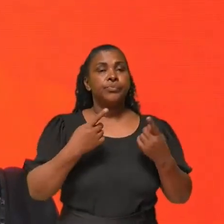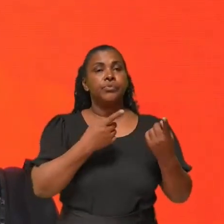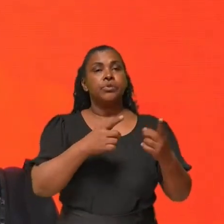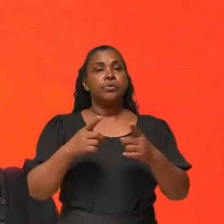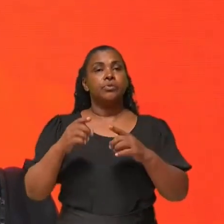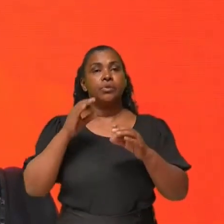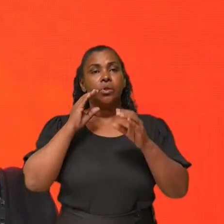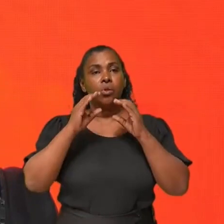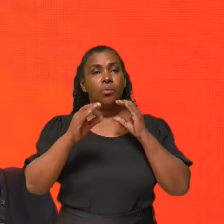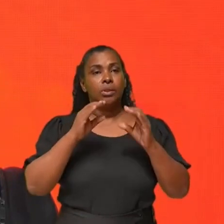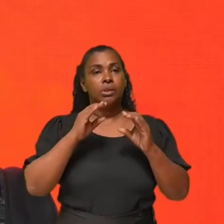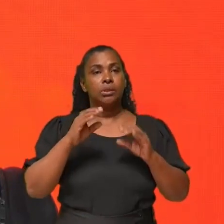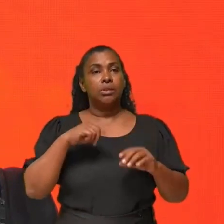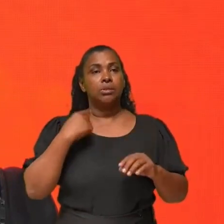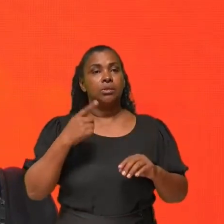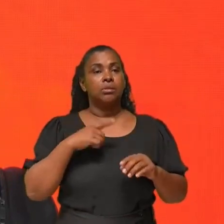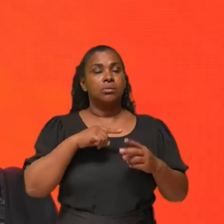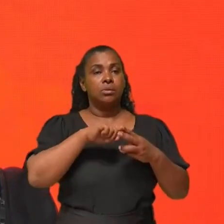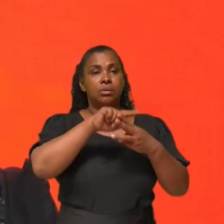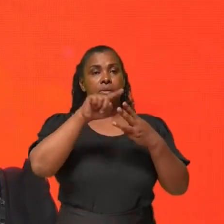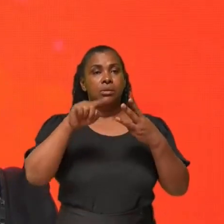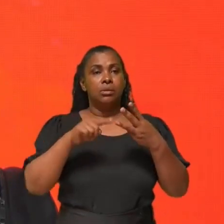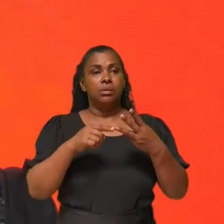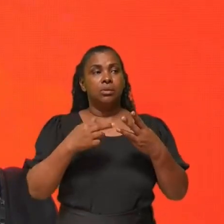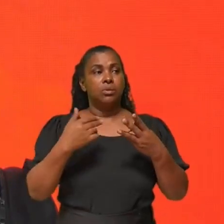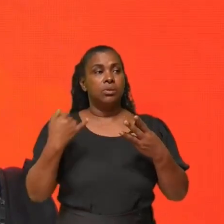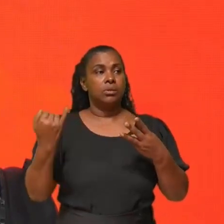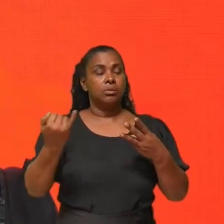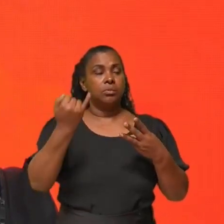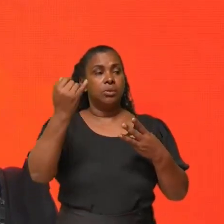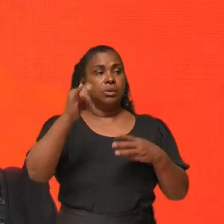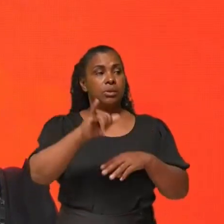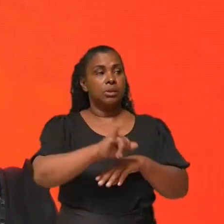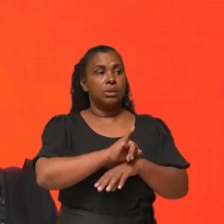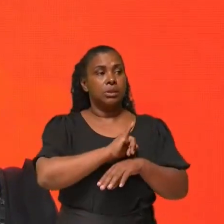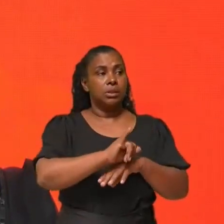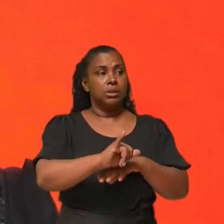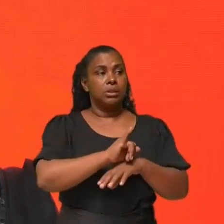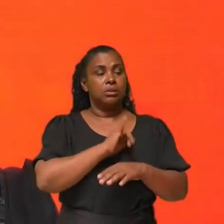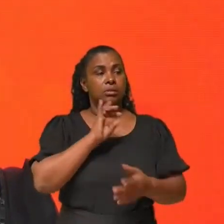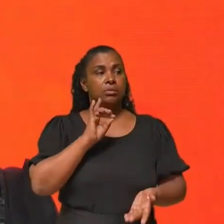3 questões estratégicas para o Partido dos Trabalhadores e Trabalhadoras. Normalmente, quando a gente fala em